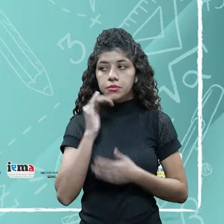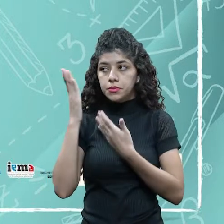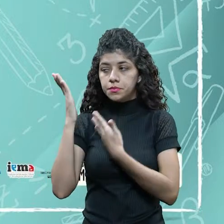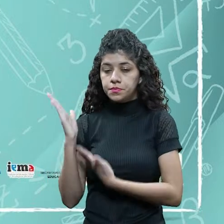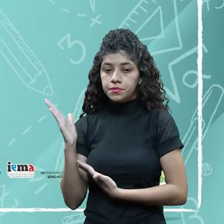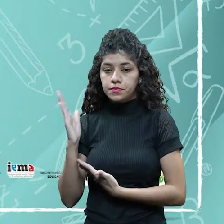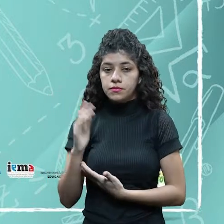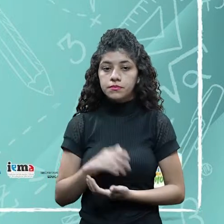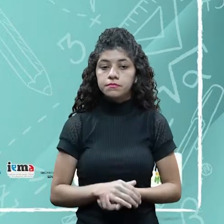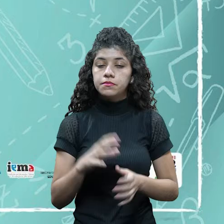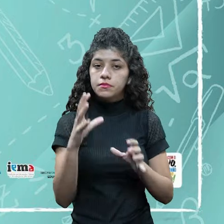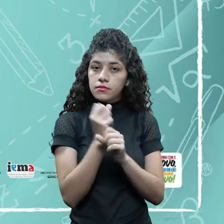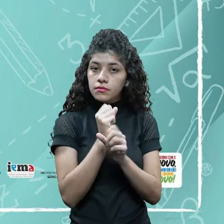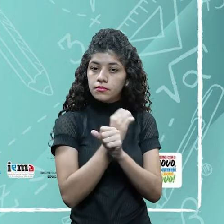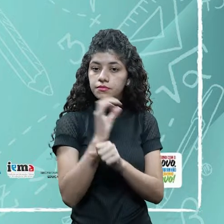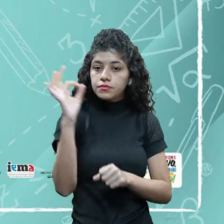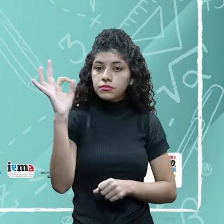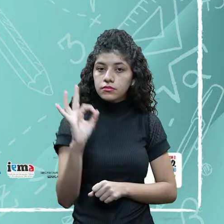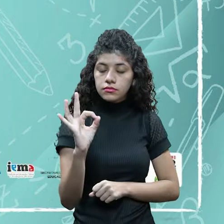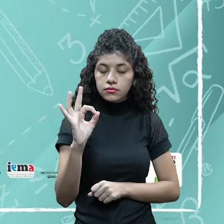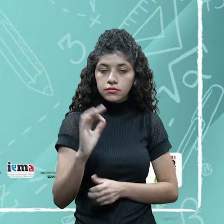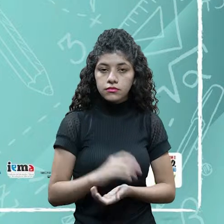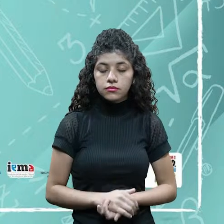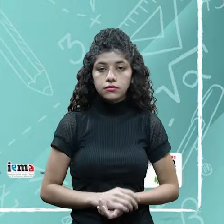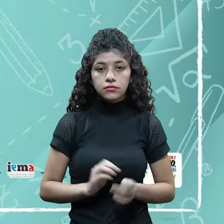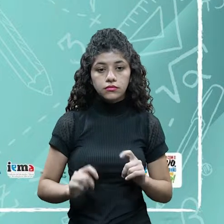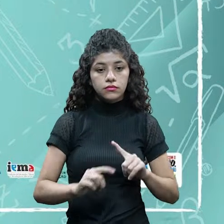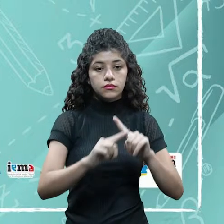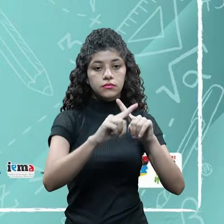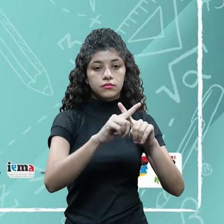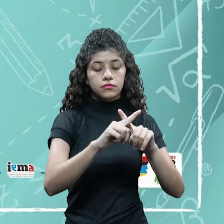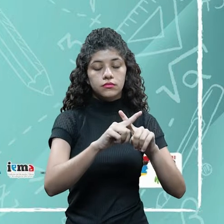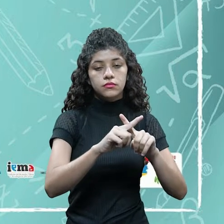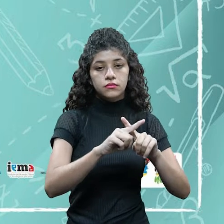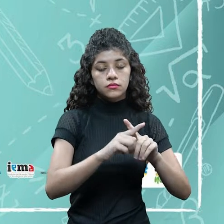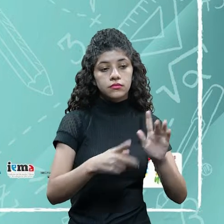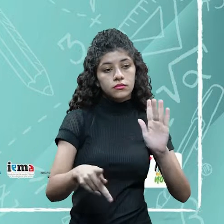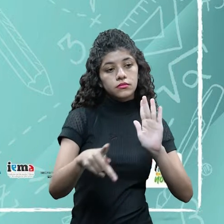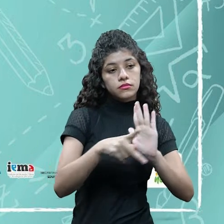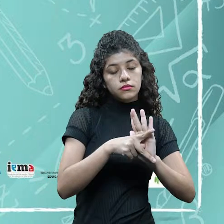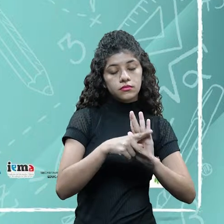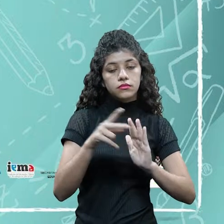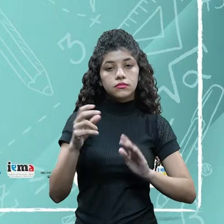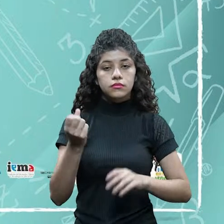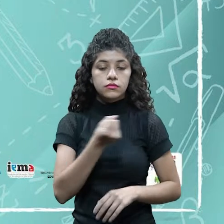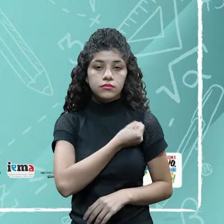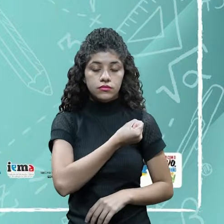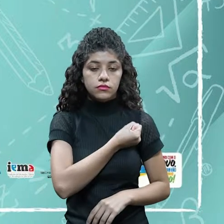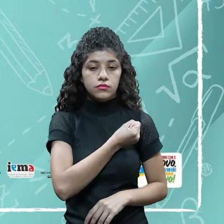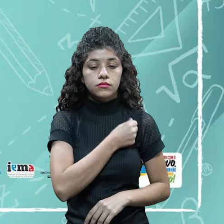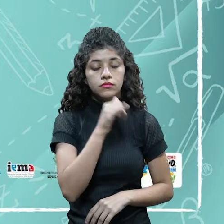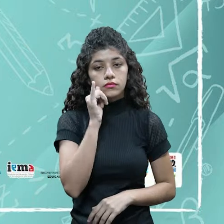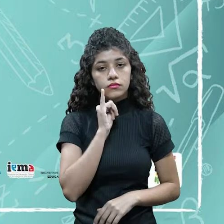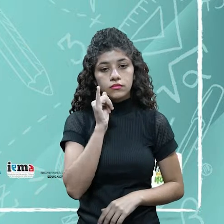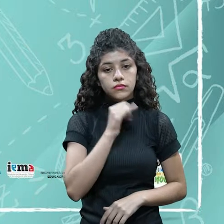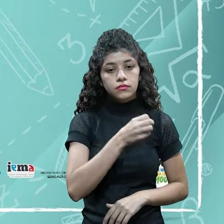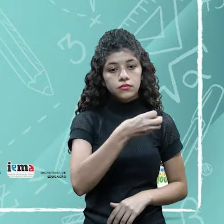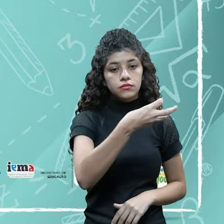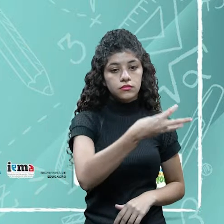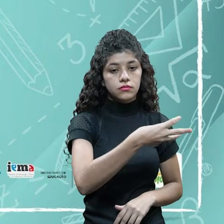compreender. Para calcular a porcentagem de um valor, multiplique a porcentagem que você está procurando pelo próprio valor. Por exemplo, se você quer